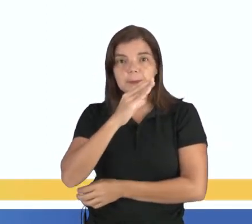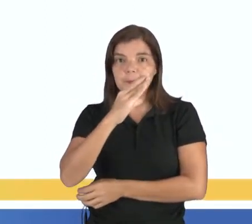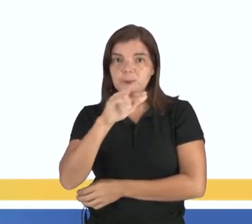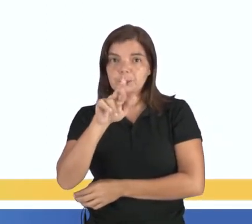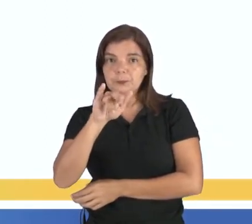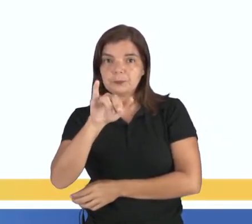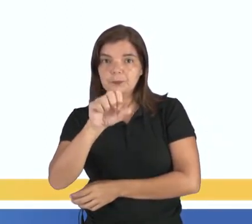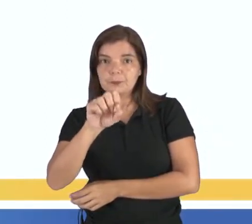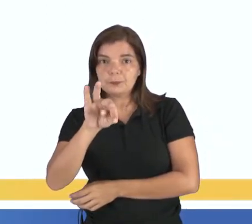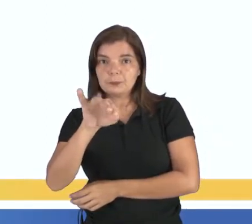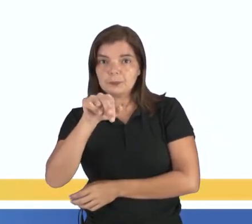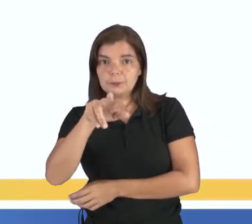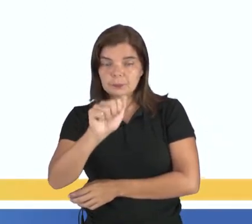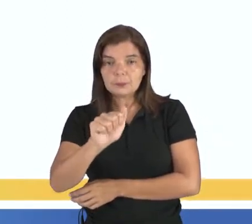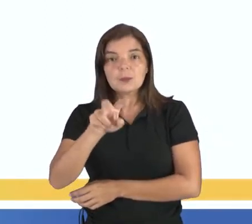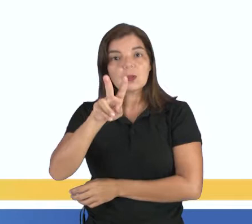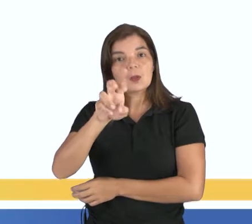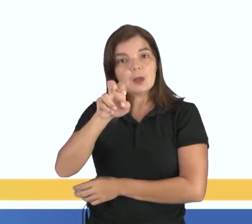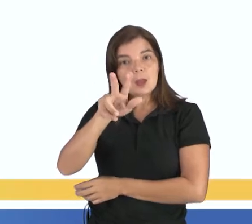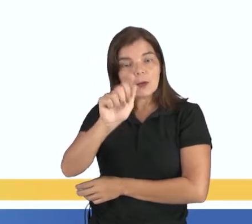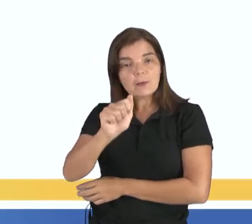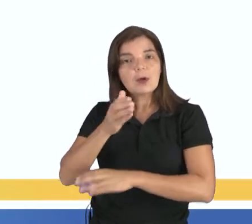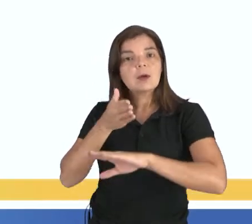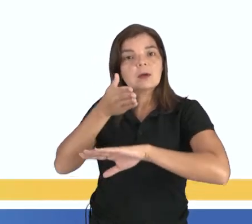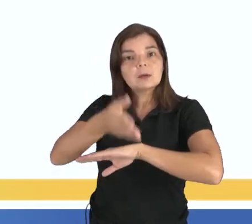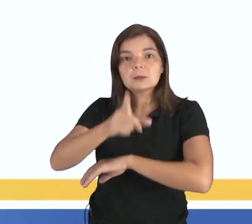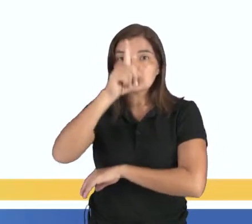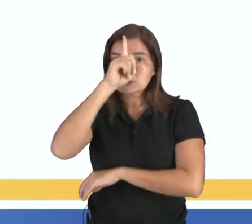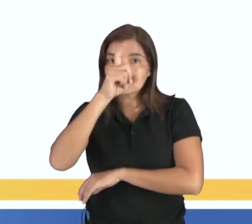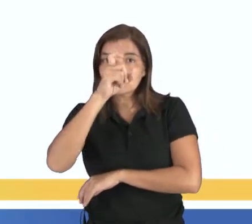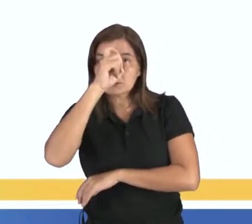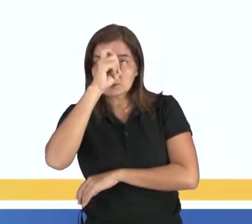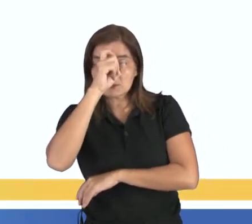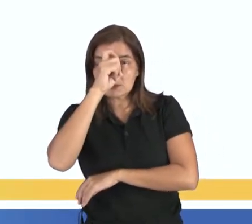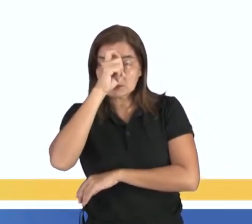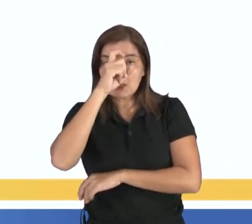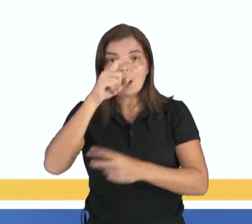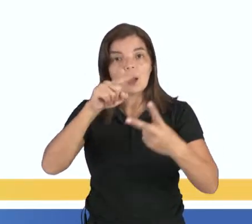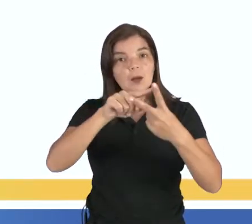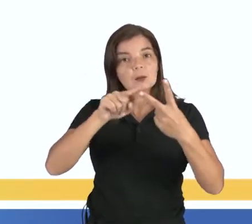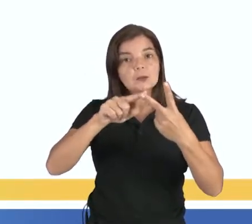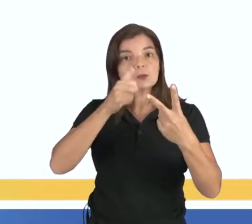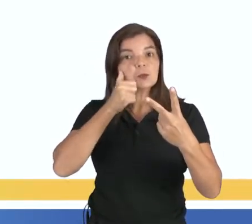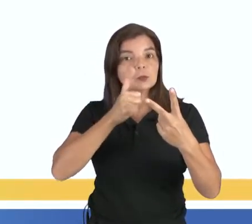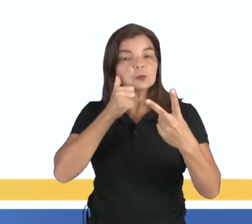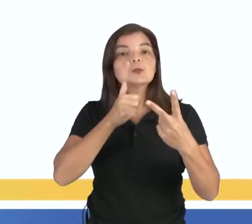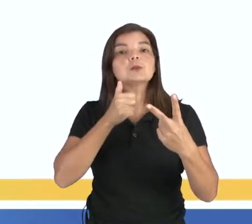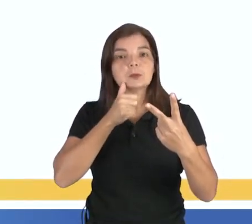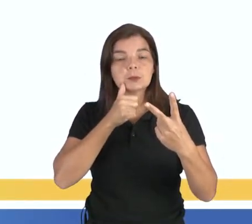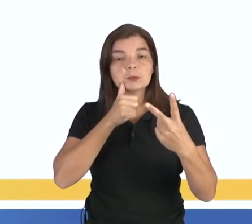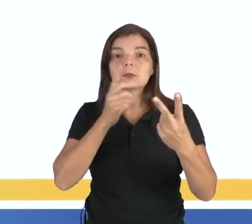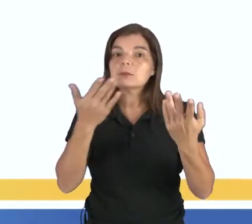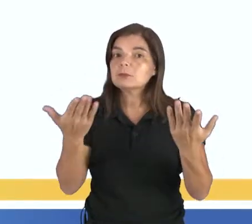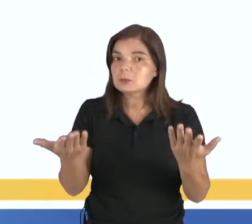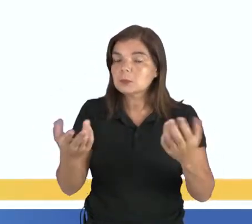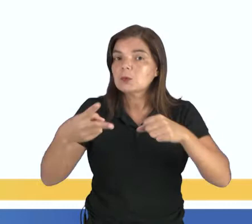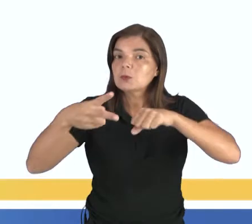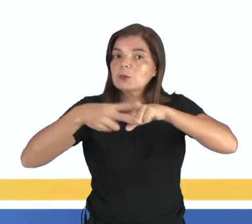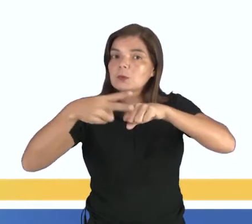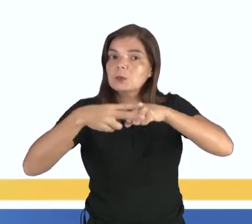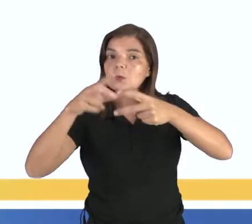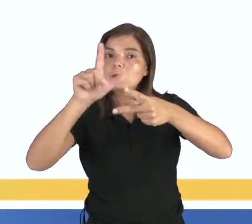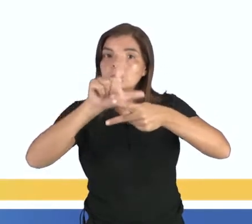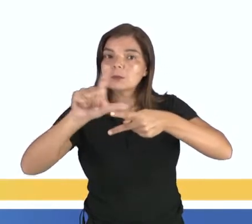Vejam, Cristina e Eva entraram no hospital. Cristina e Eva, 2 pessoas, portanto, verbo